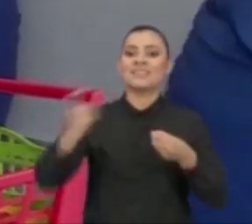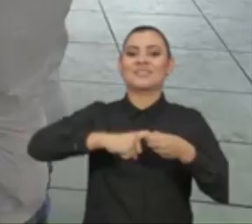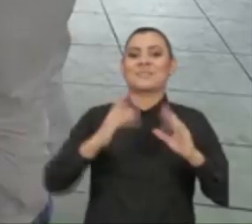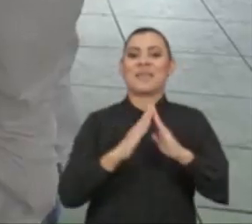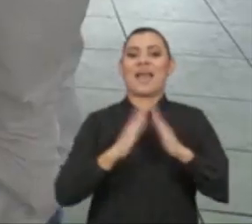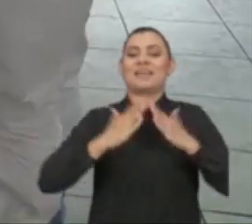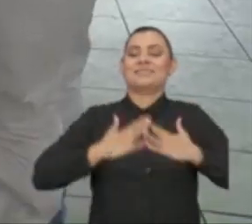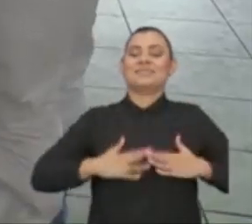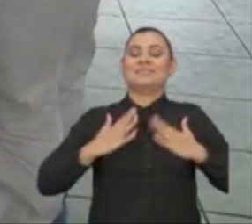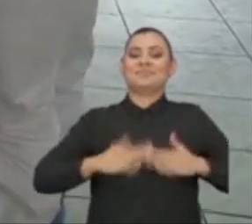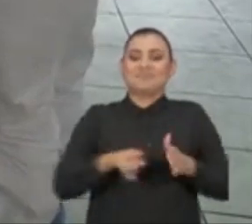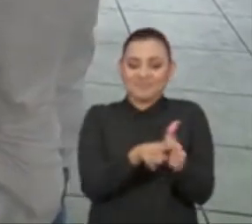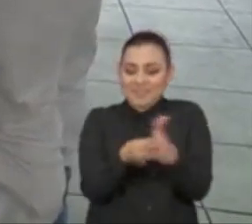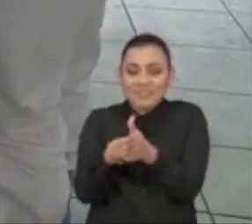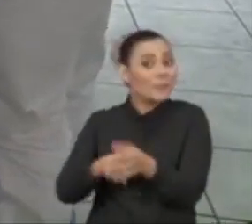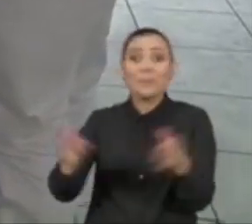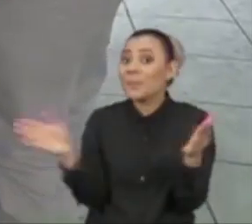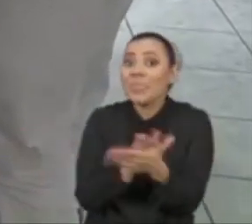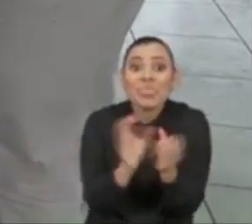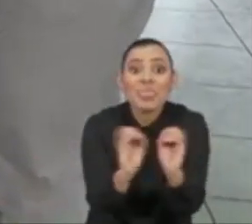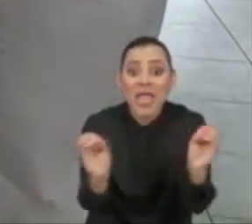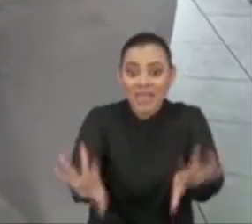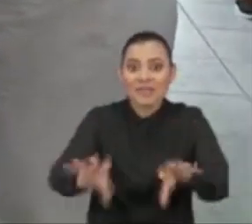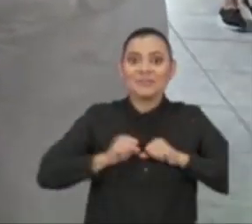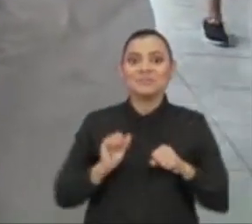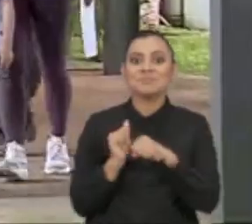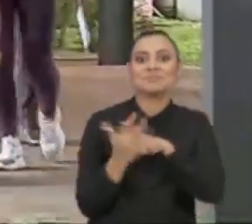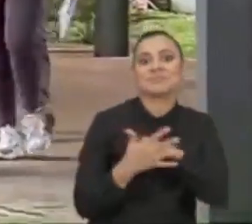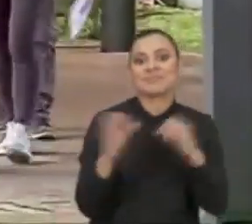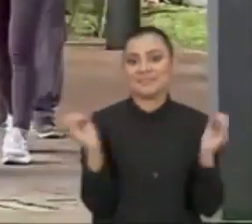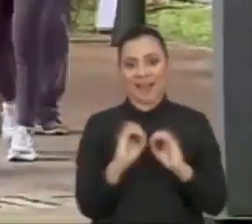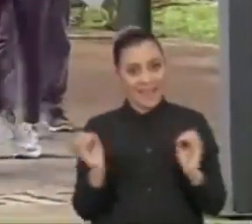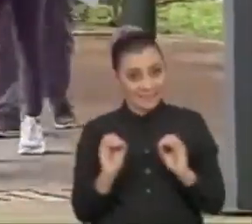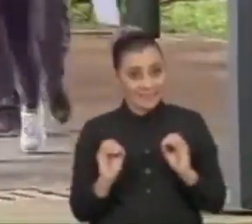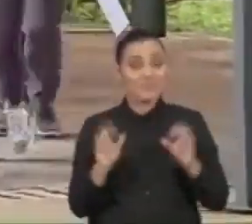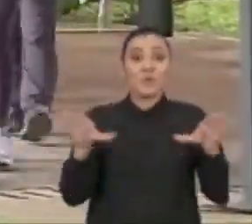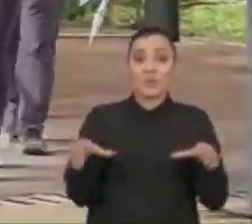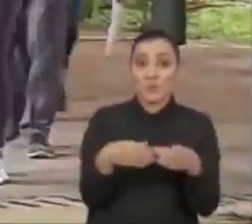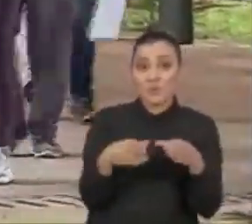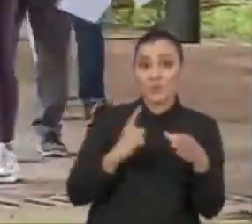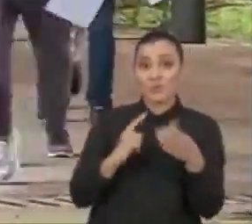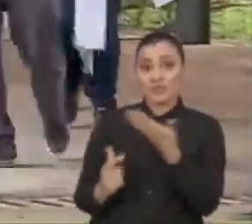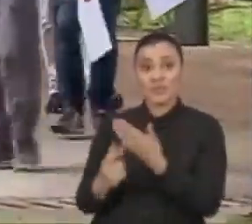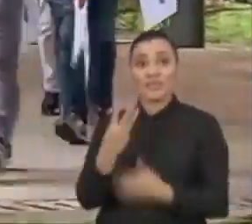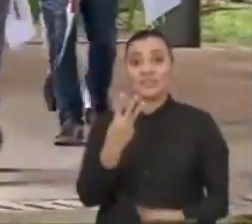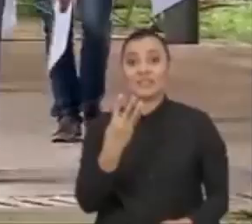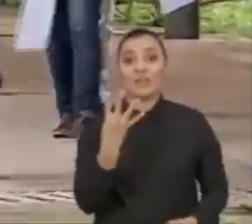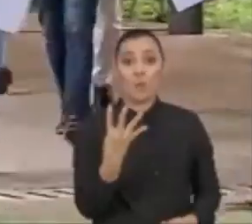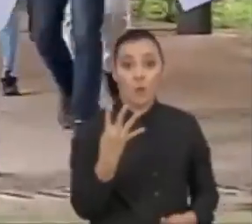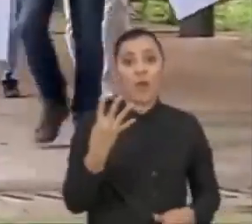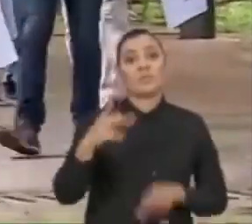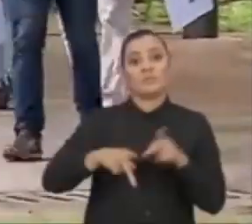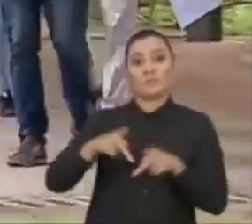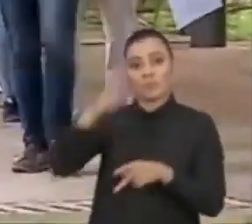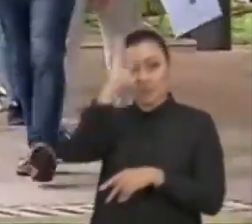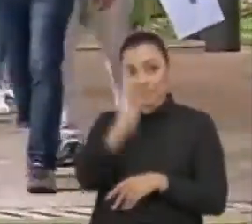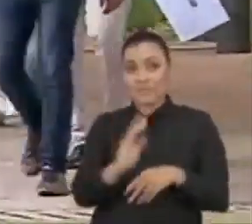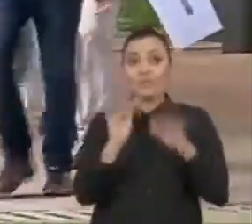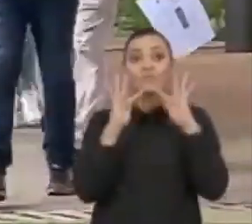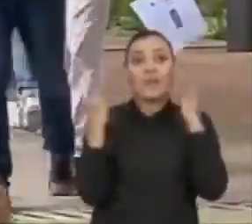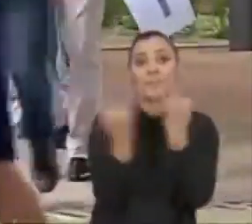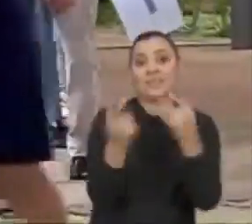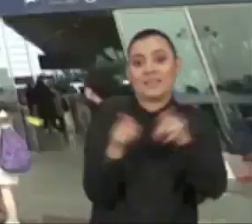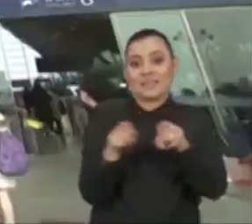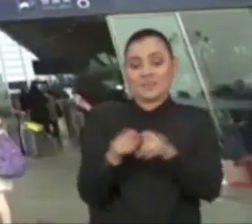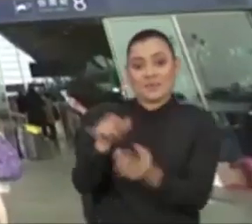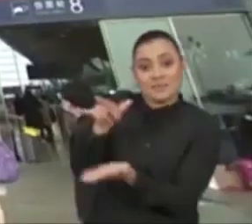terceiro exame descartar contaminação pelo novo coronavírus. O grupo era formado por 34 brasileiros e parentes que estavam